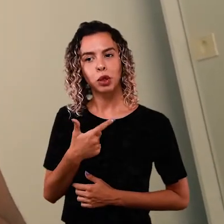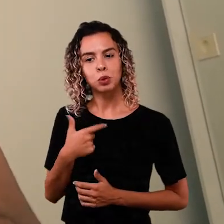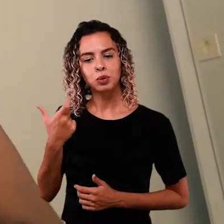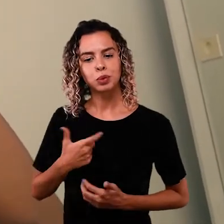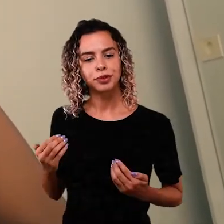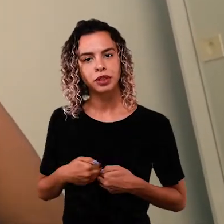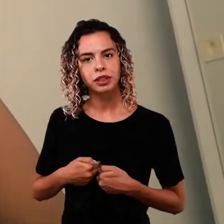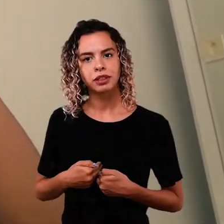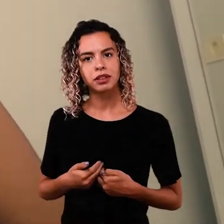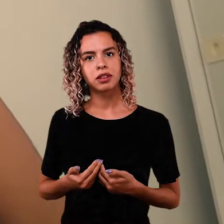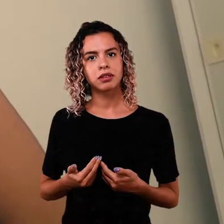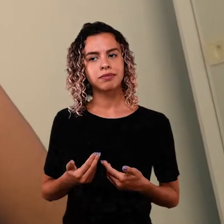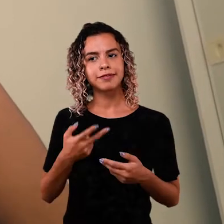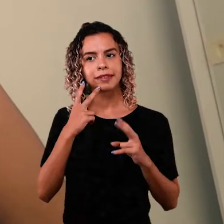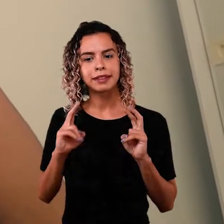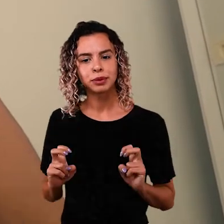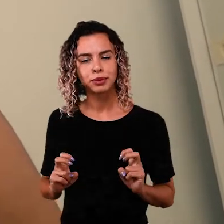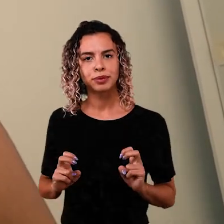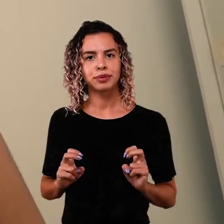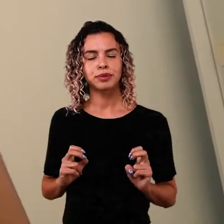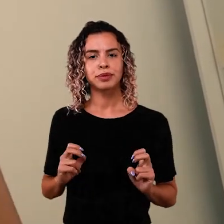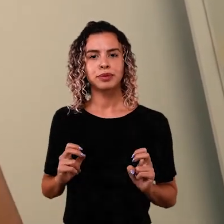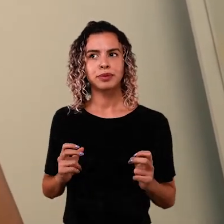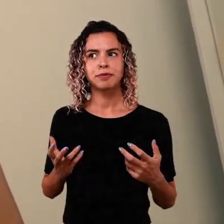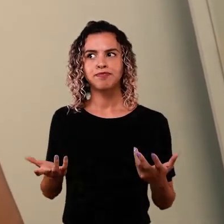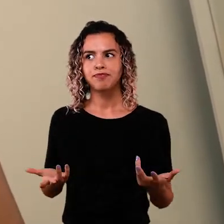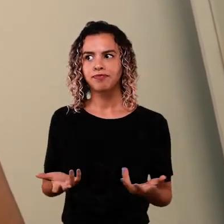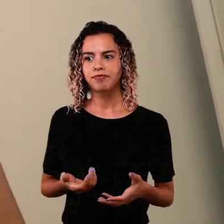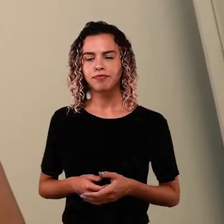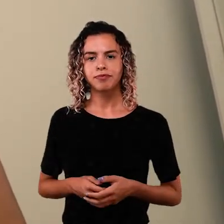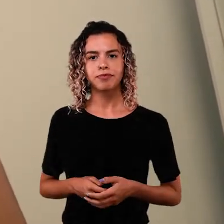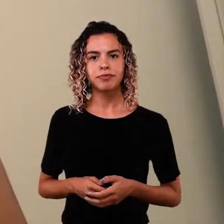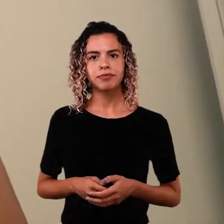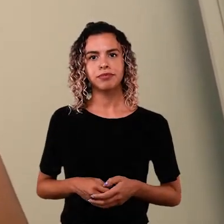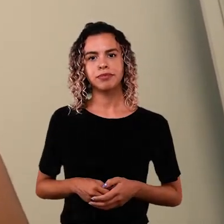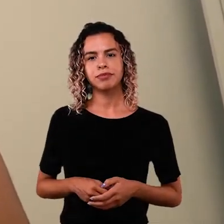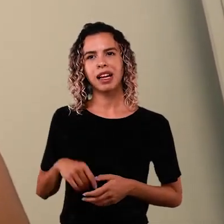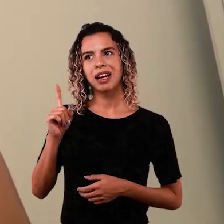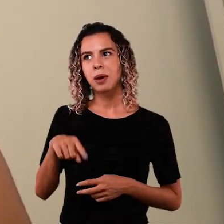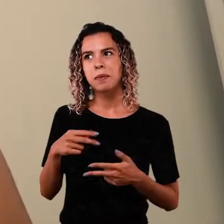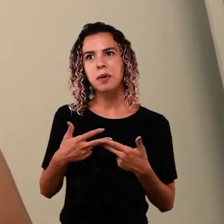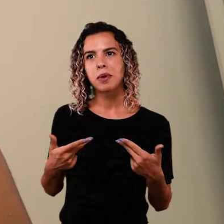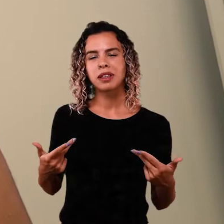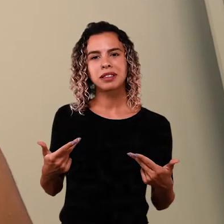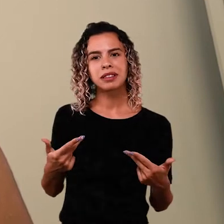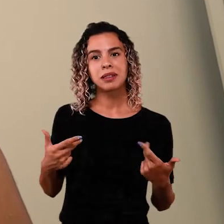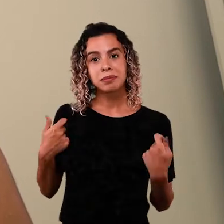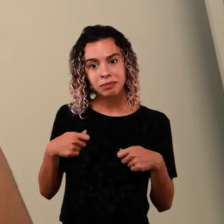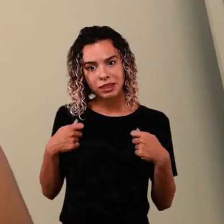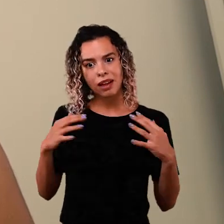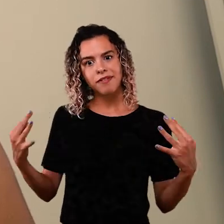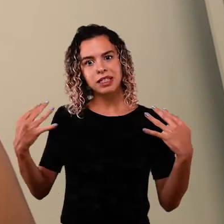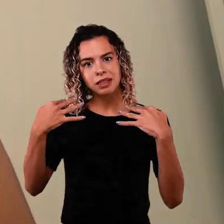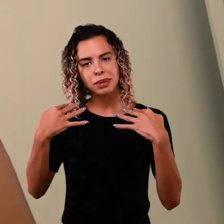que eu era autista, abordar esse assunto e tratar como algo que necessita